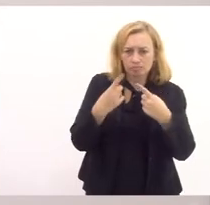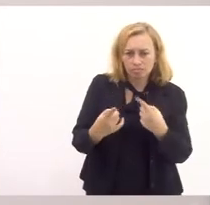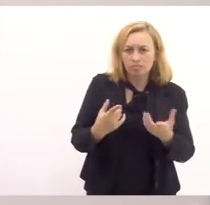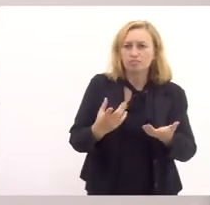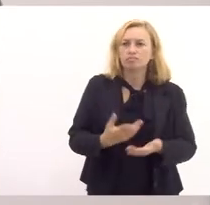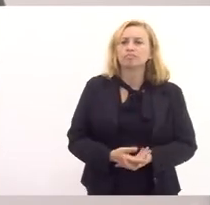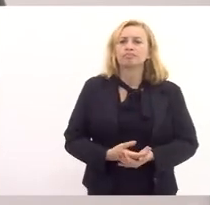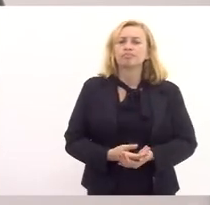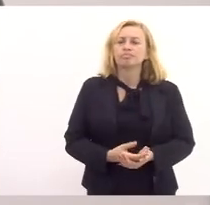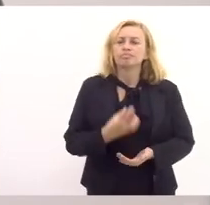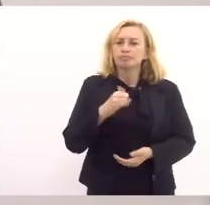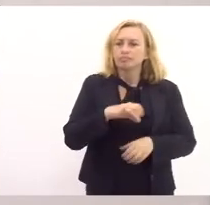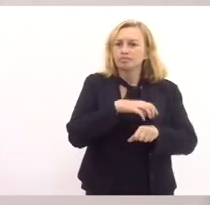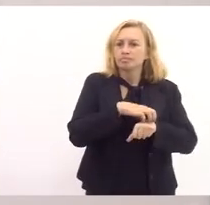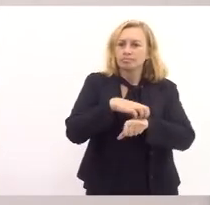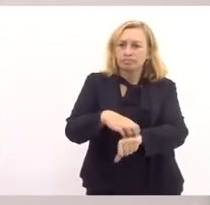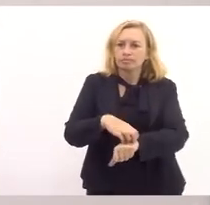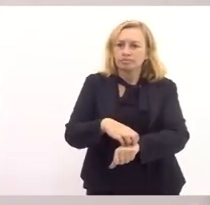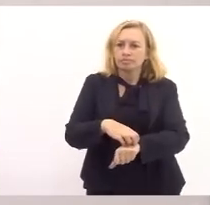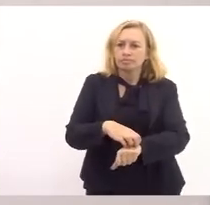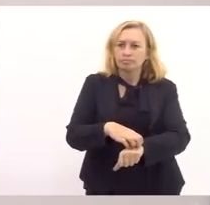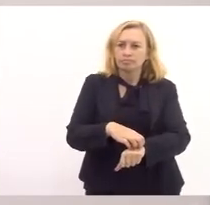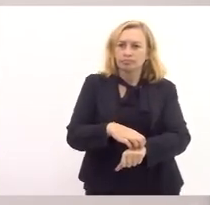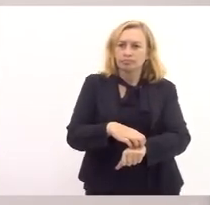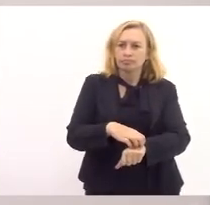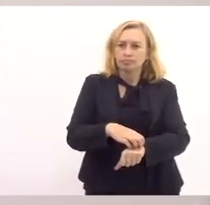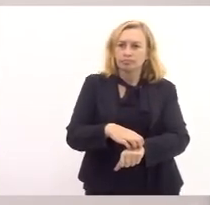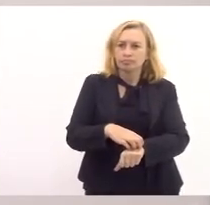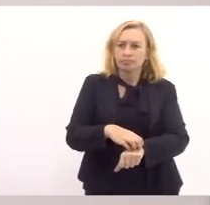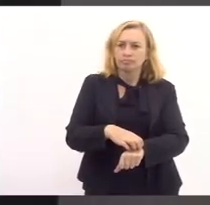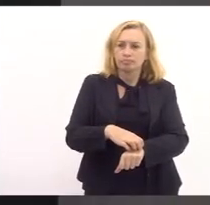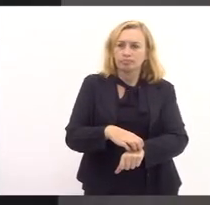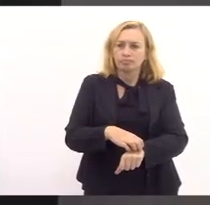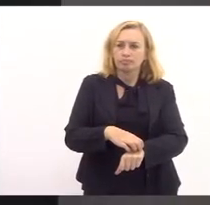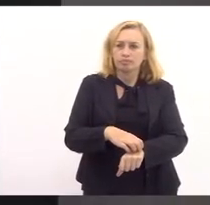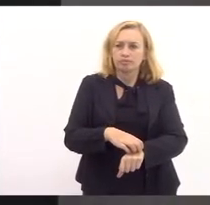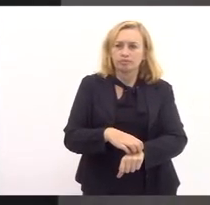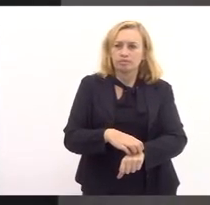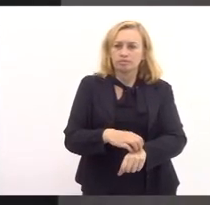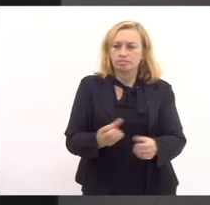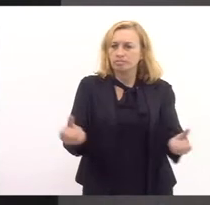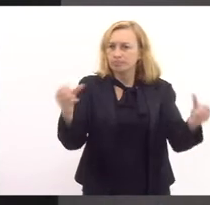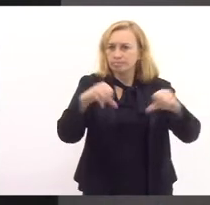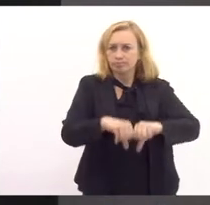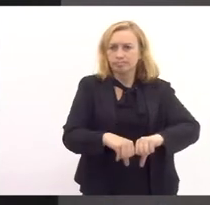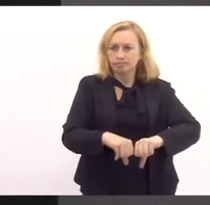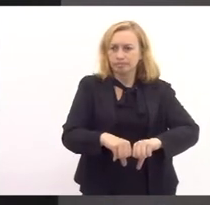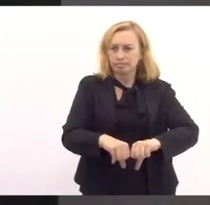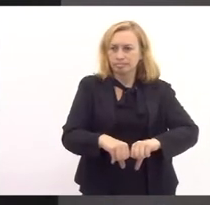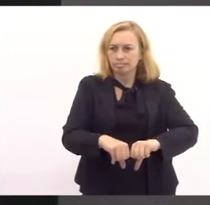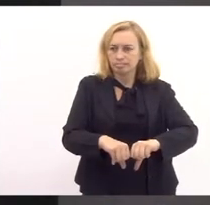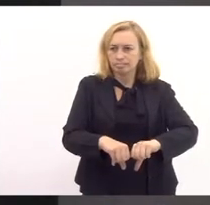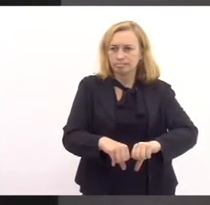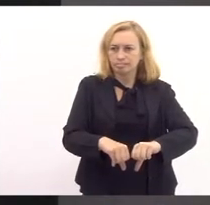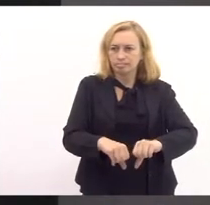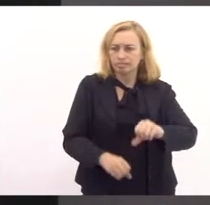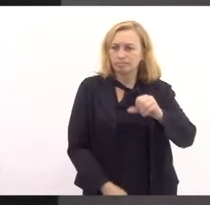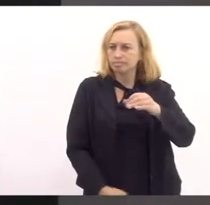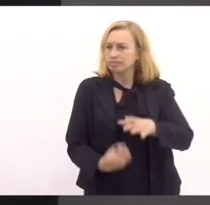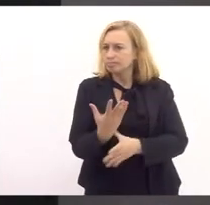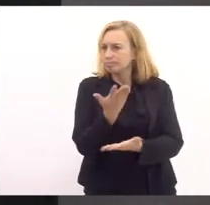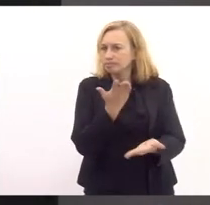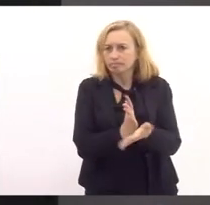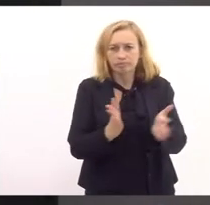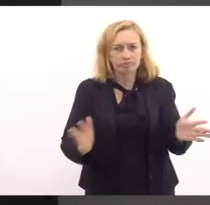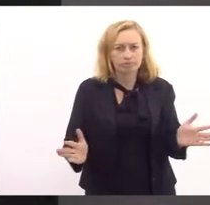porque se o transporte for a bancarrota, como está indicando que vai, acabou. A produção se liquida